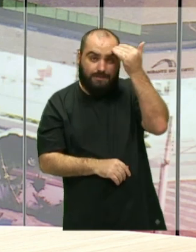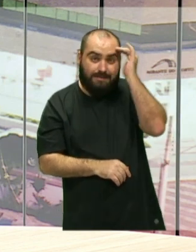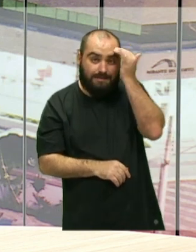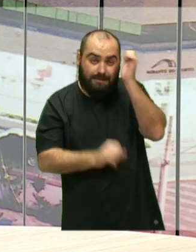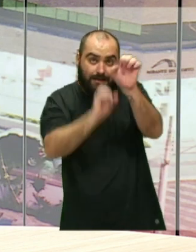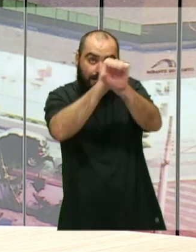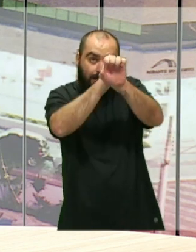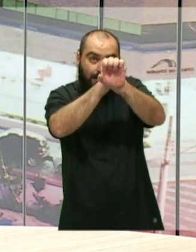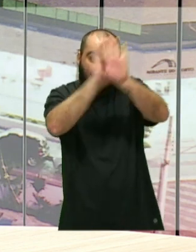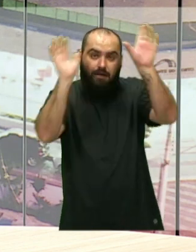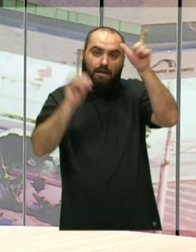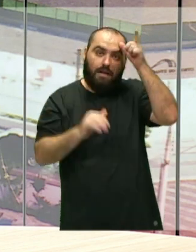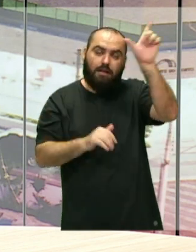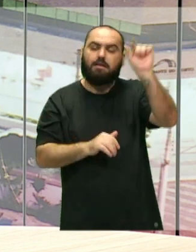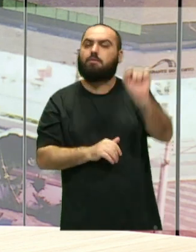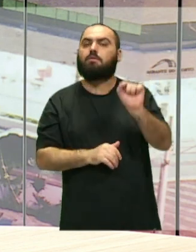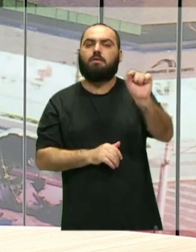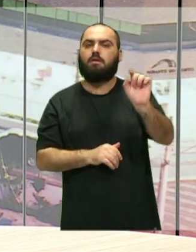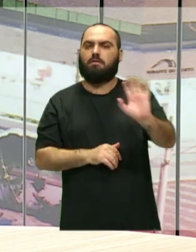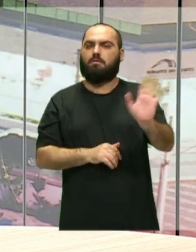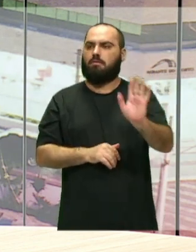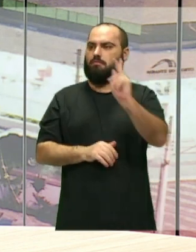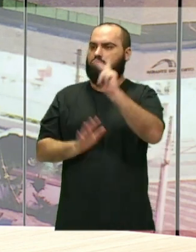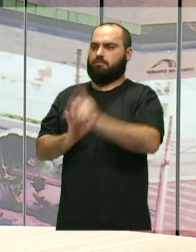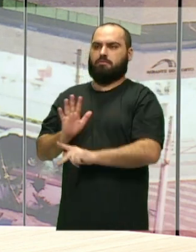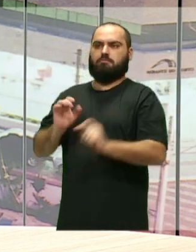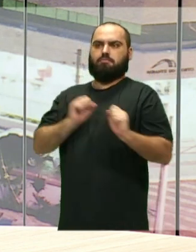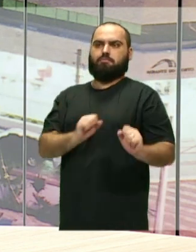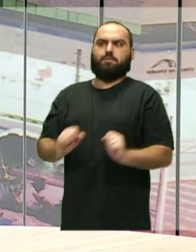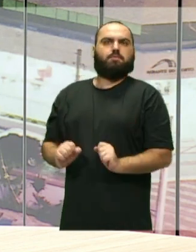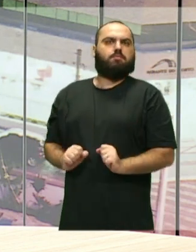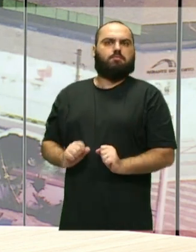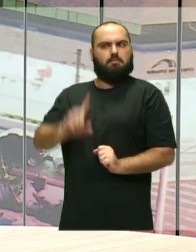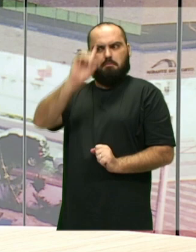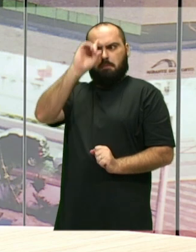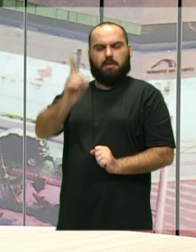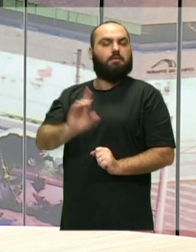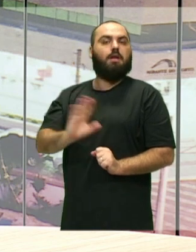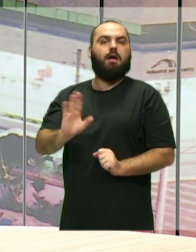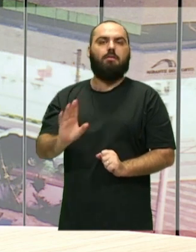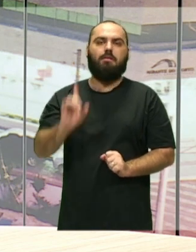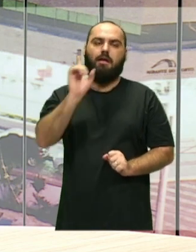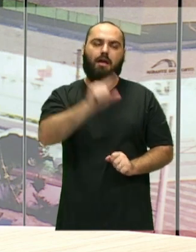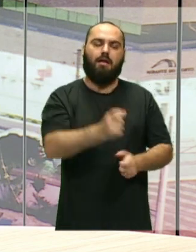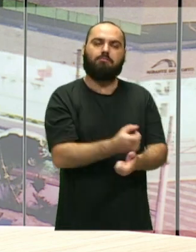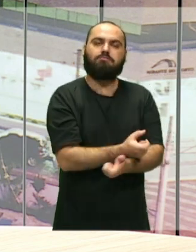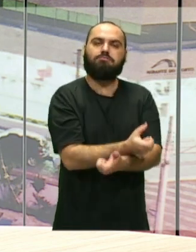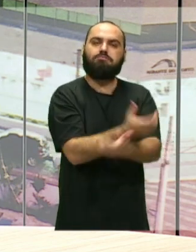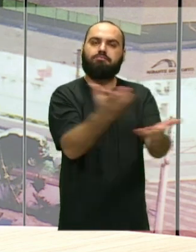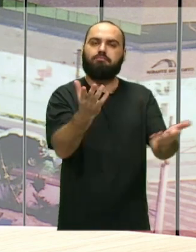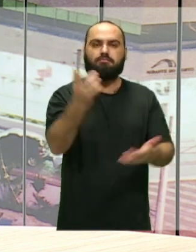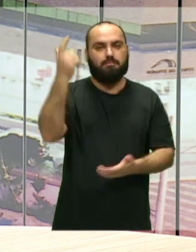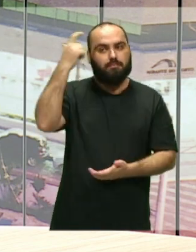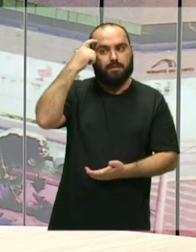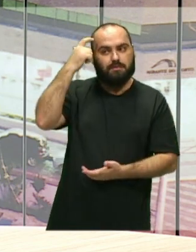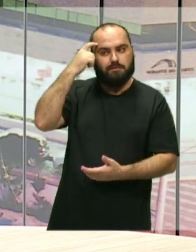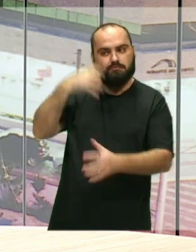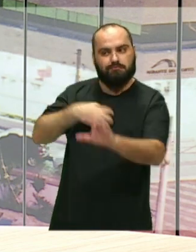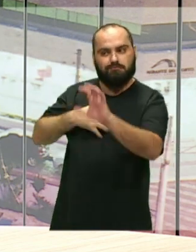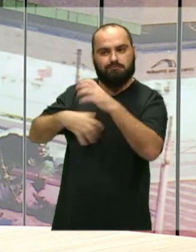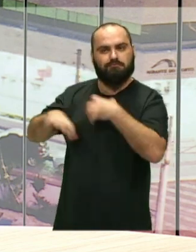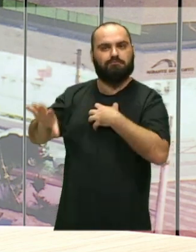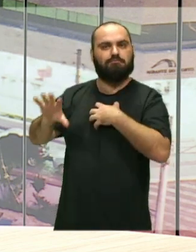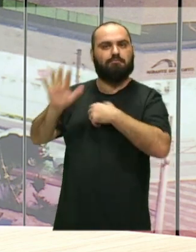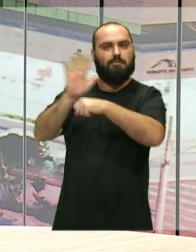uma segurança não é para um projeto de poder um projeto de servir né pensando no outro nas pessoas